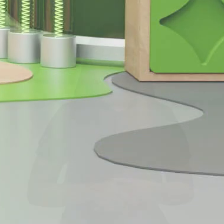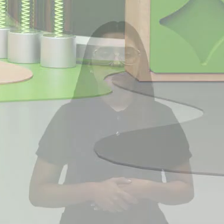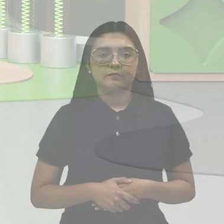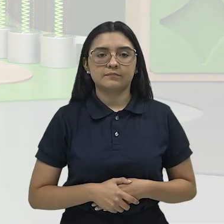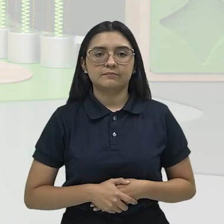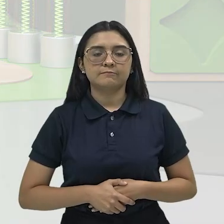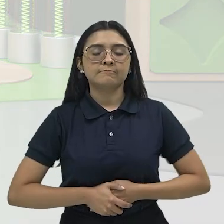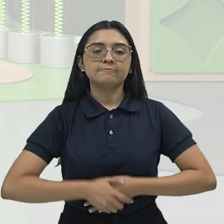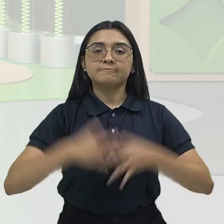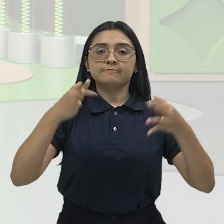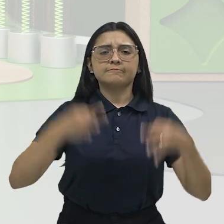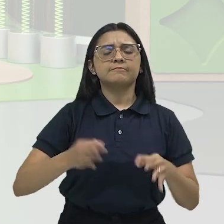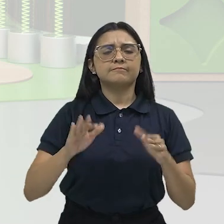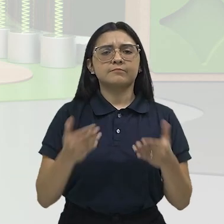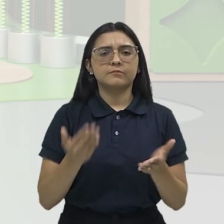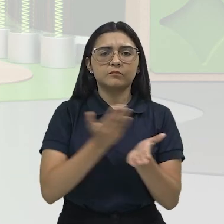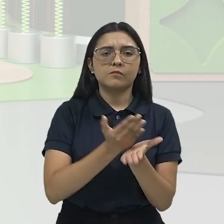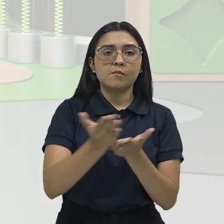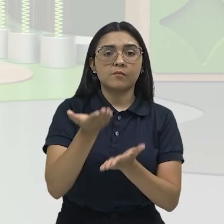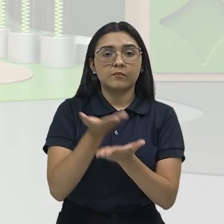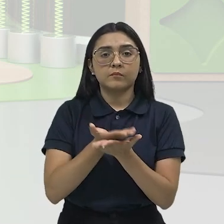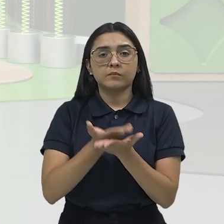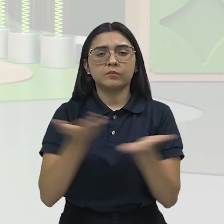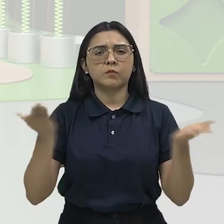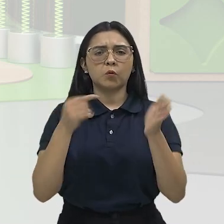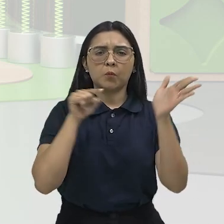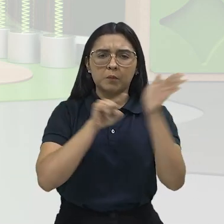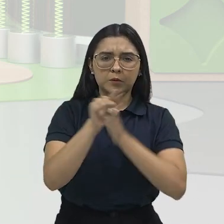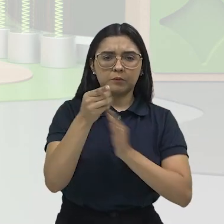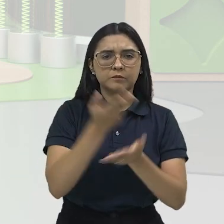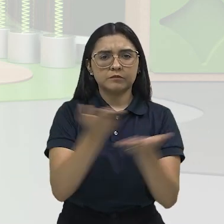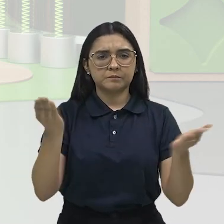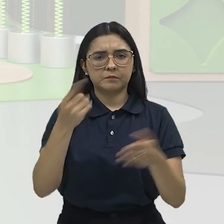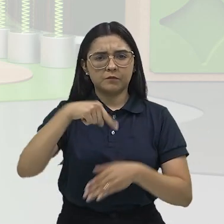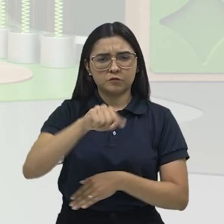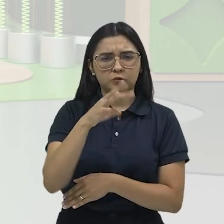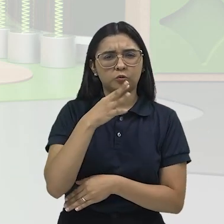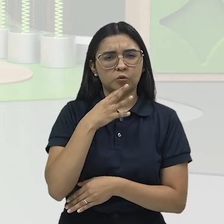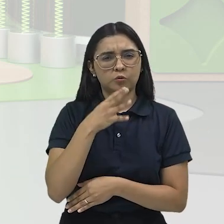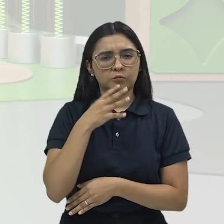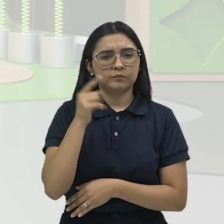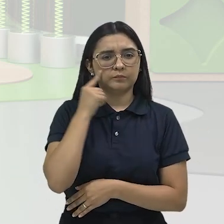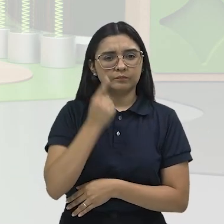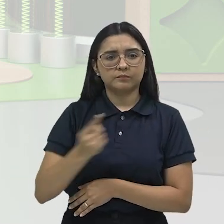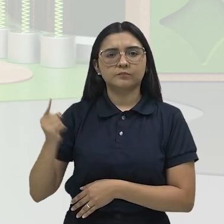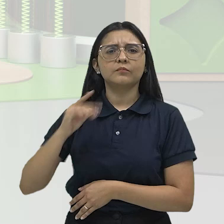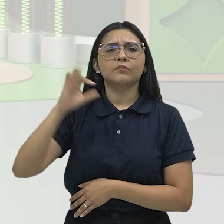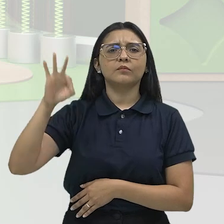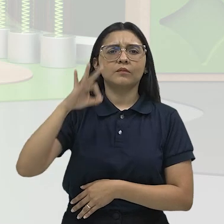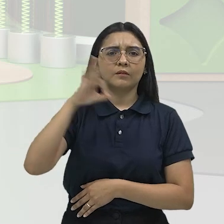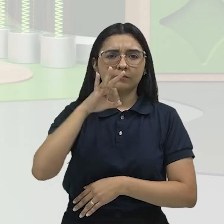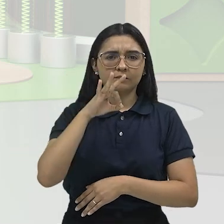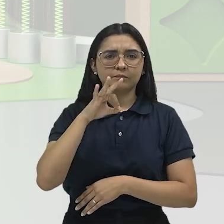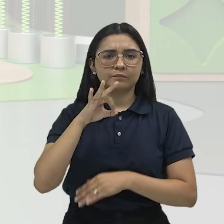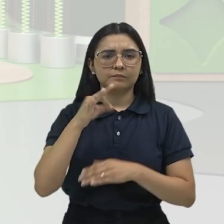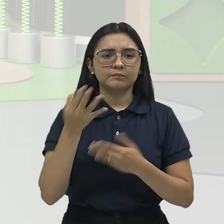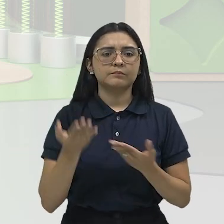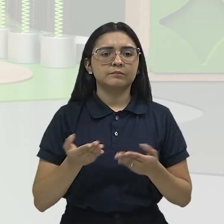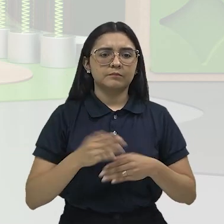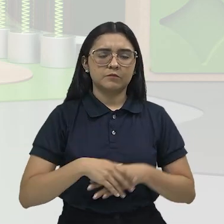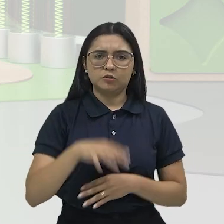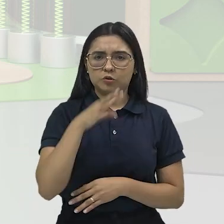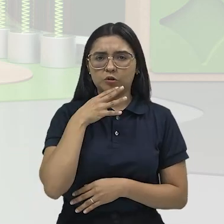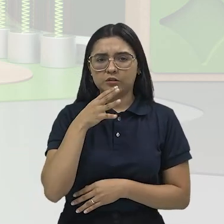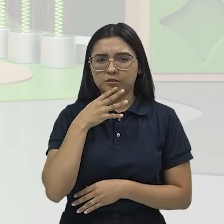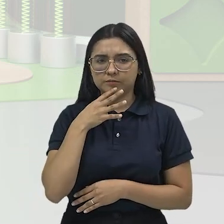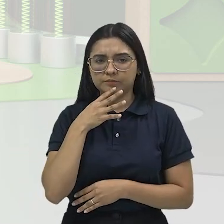Muito bem, para iniciarmos aí a nossa aula, eu pergunto para você. Você conhece esse mosquito ou esse